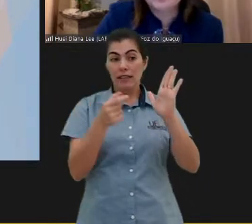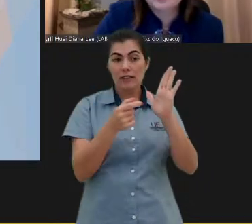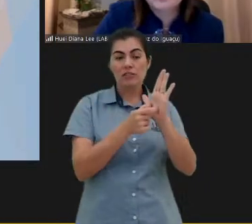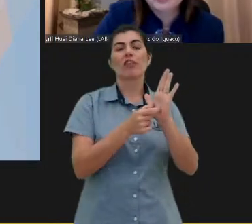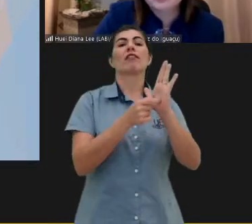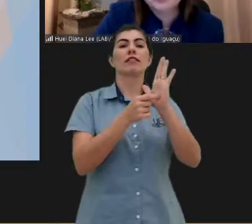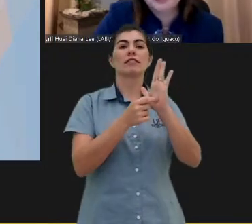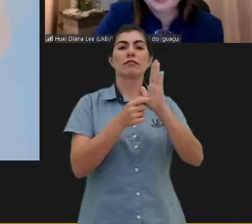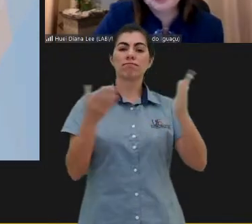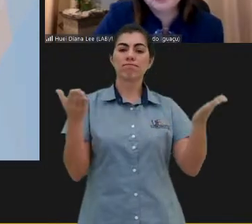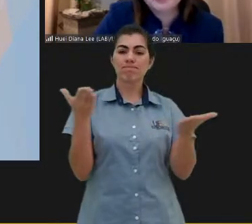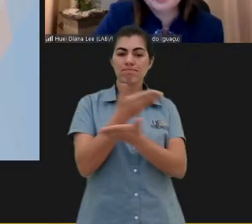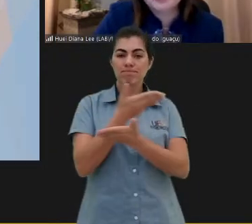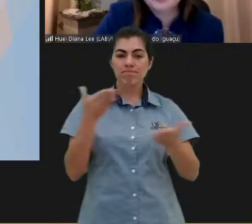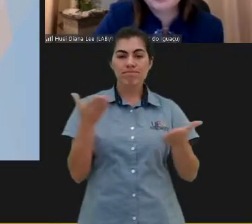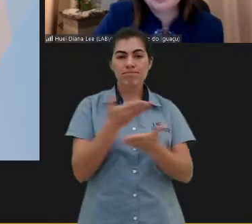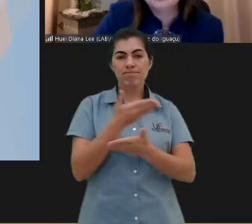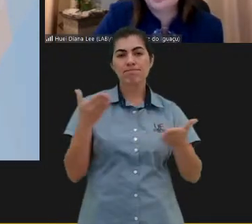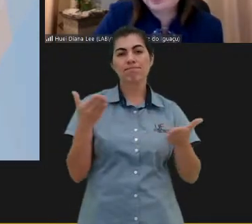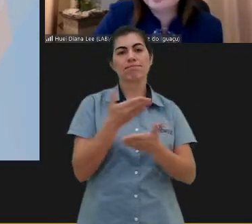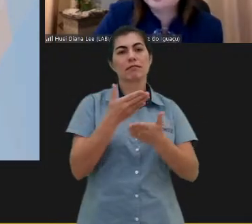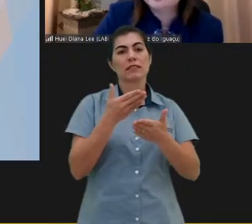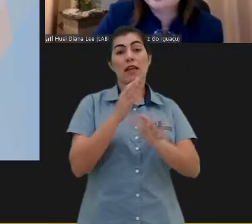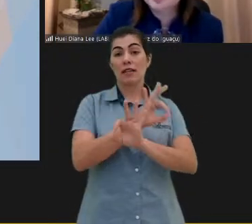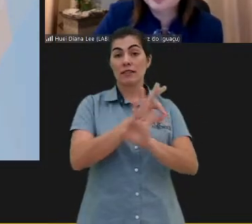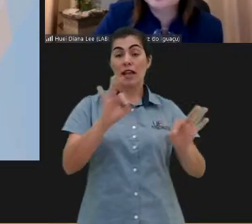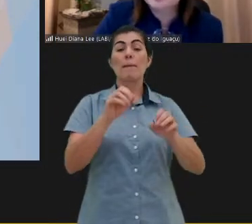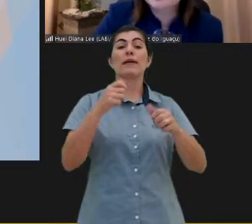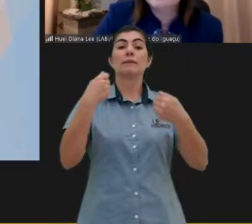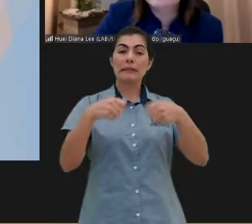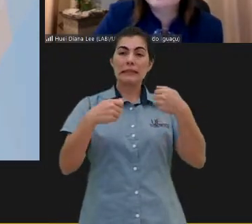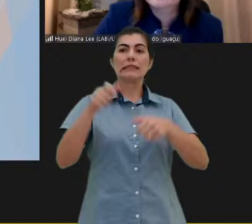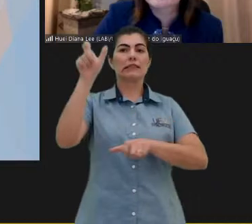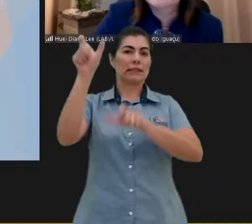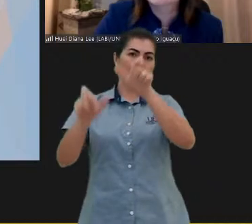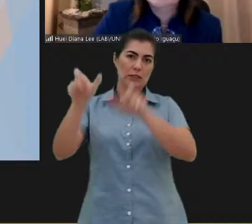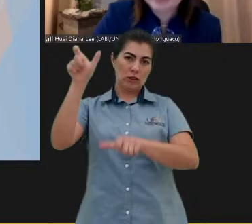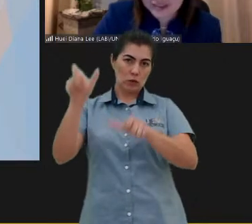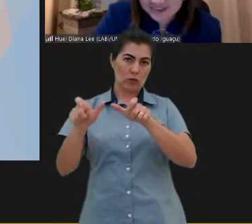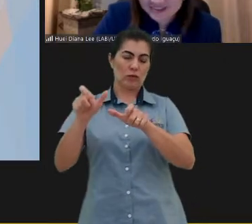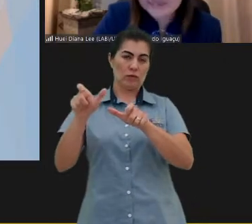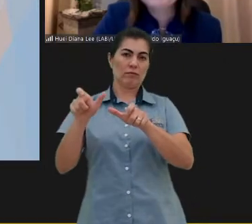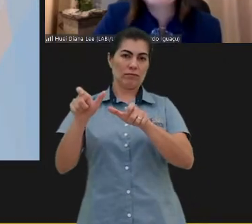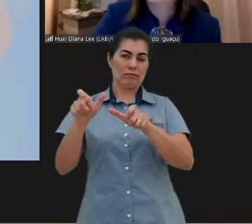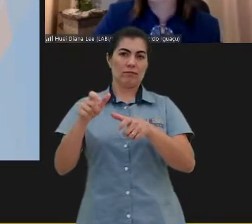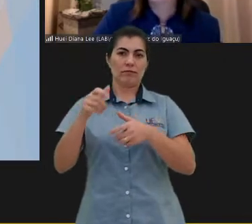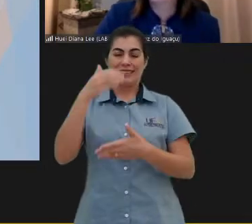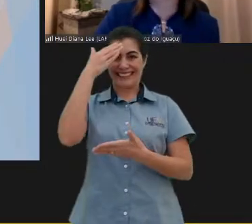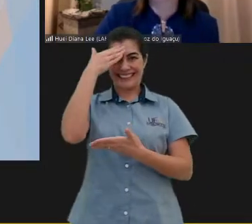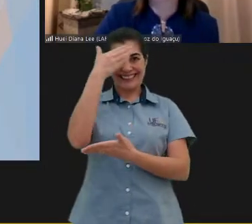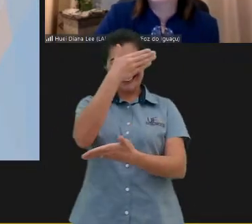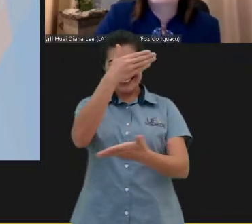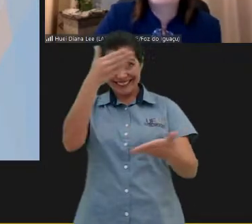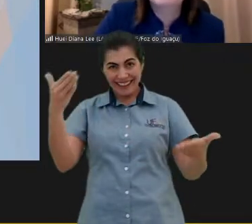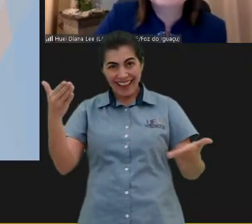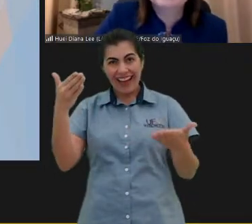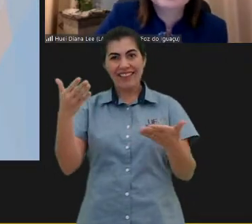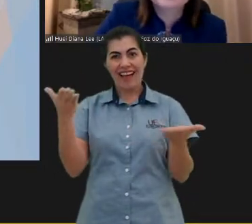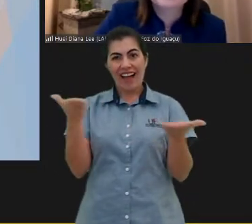papel maravilhoso, mas dependendo de nós, humanos. Obrigada. Com você,